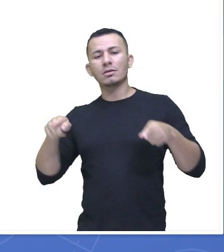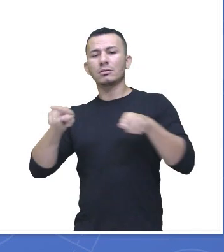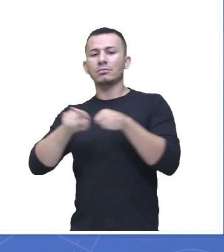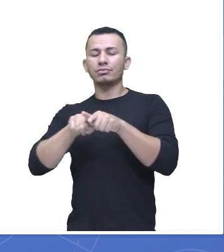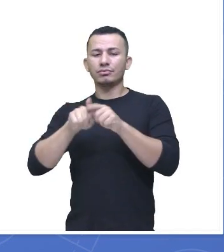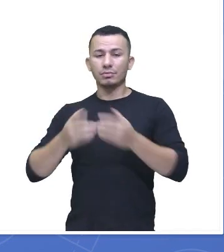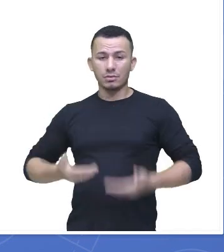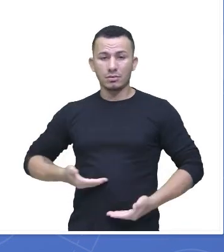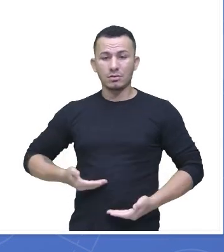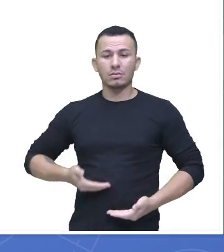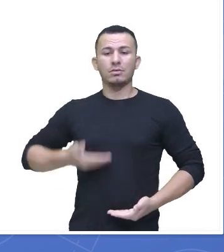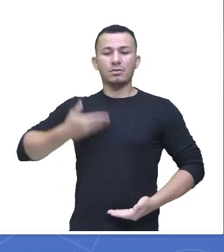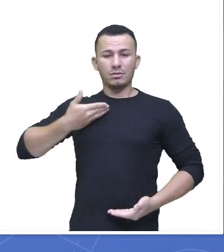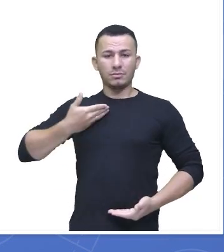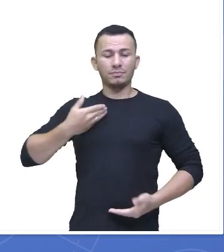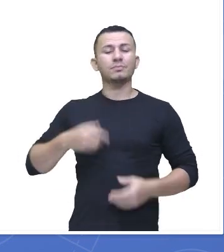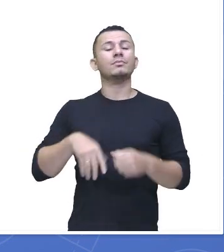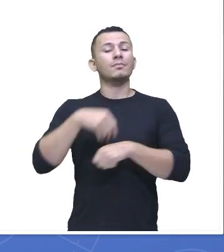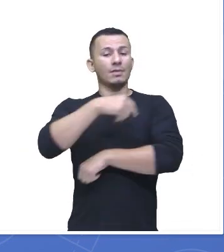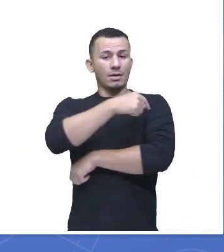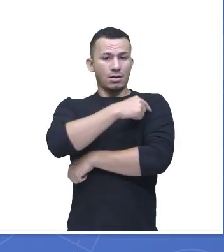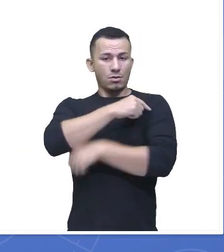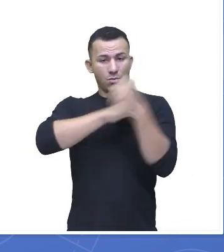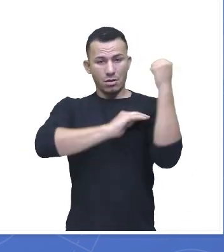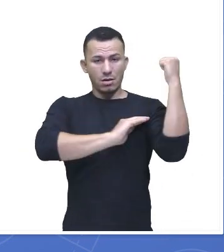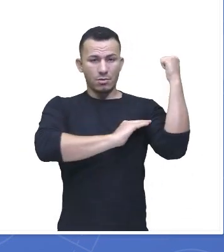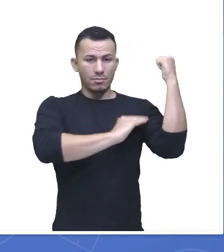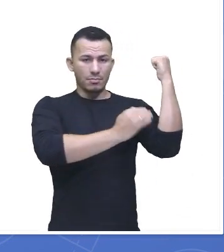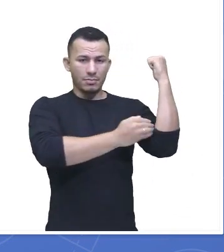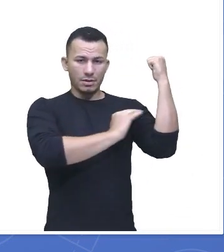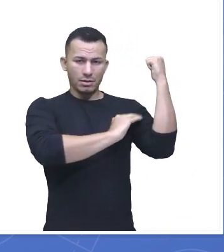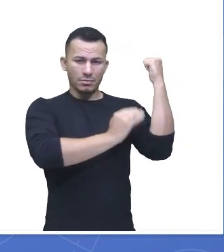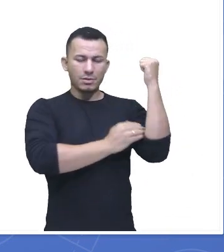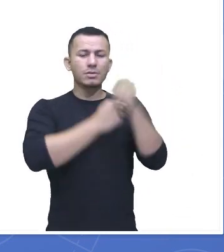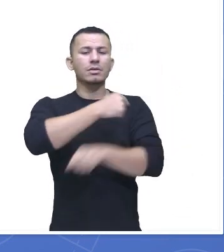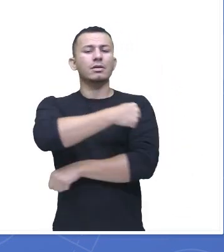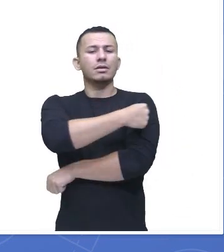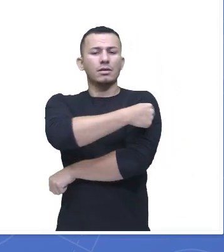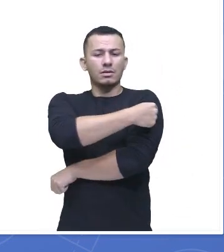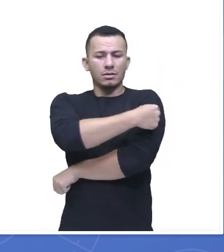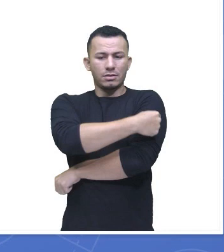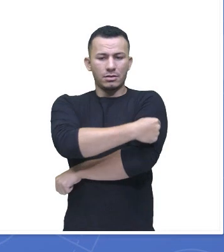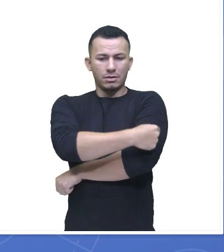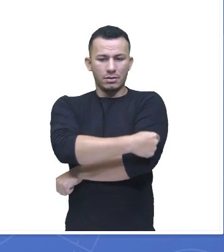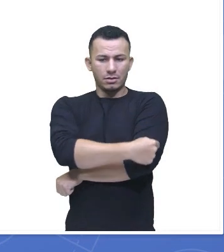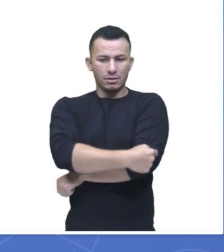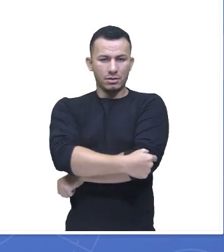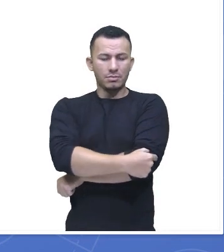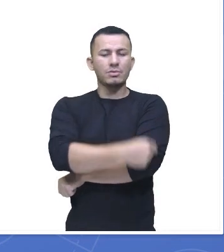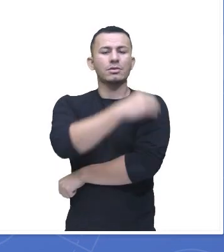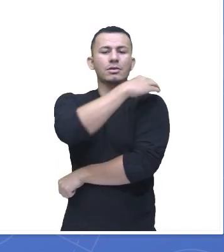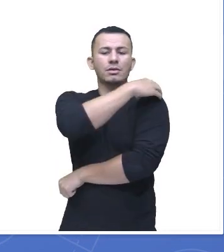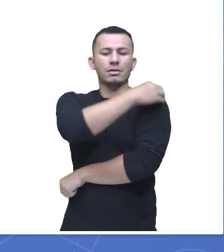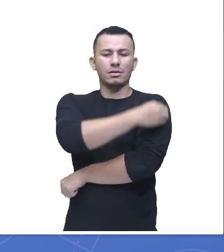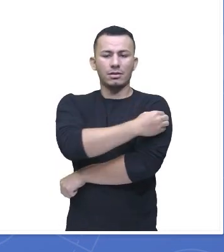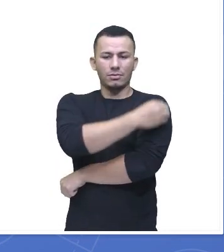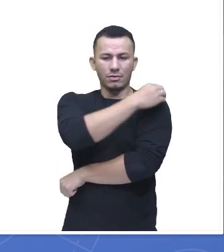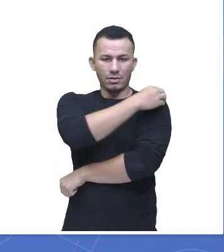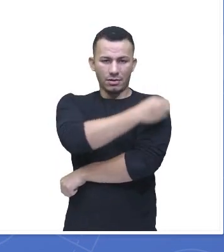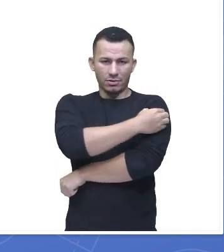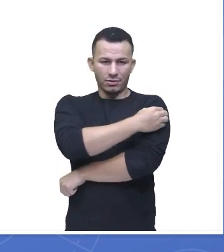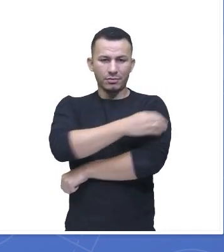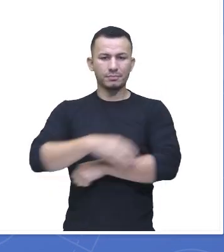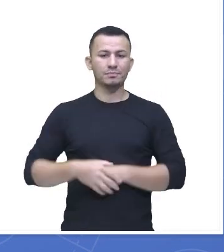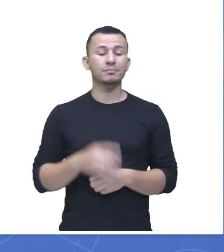membros superiores, que é o bíceps, o tríceps e o deltoide, que vão se encontrar aqui no nosso braço. Então aqui nós temos